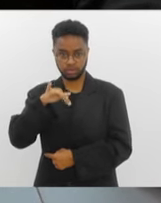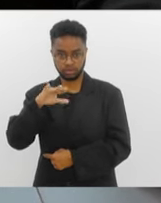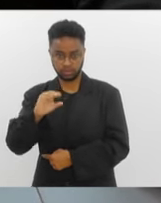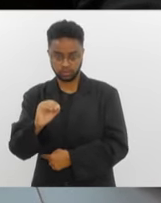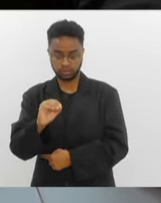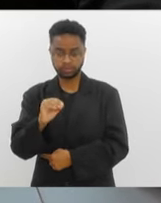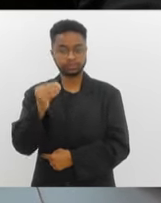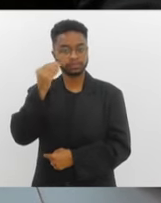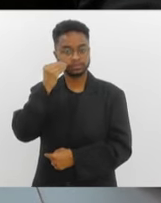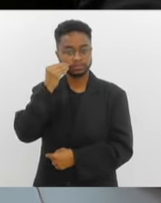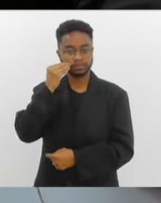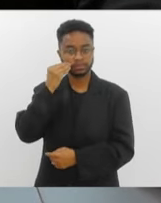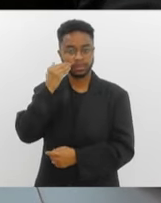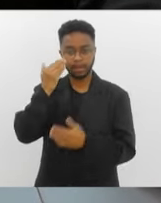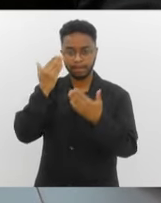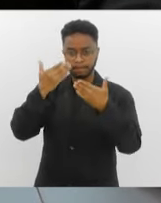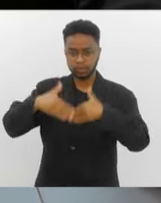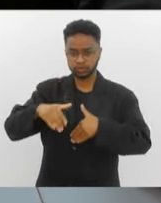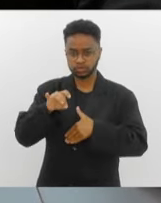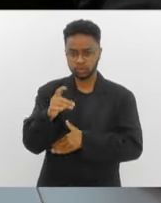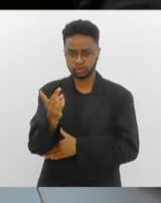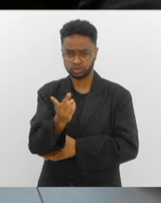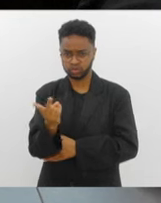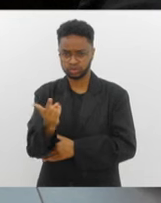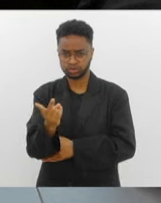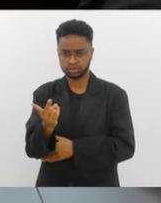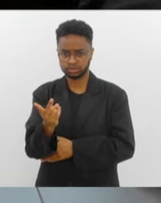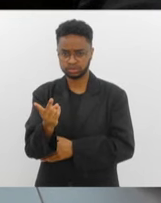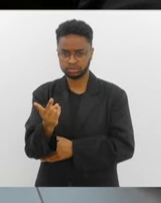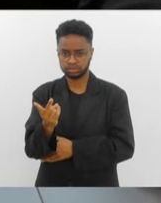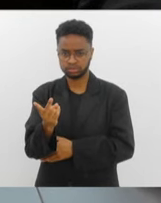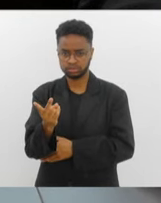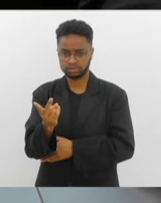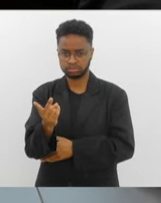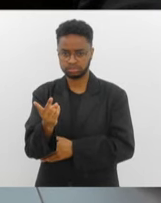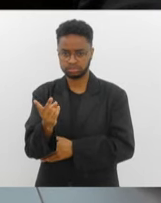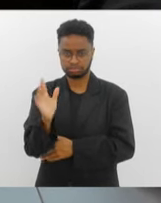um TAF somente para as duas?